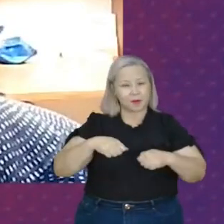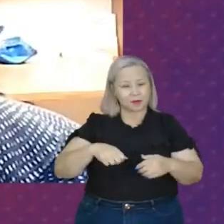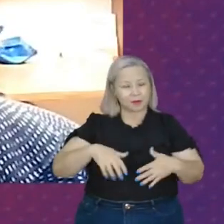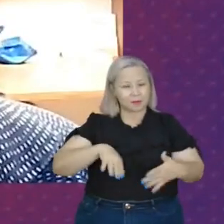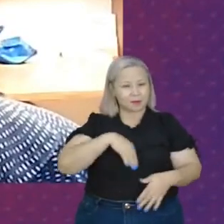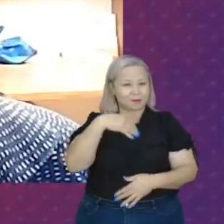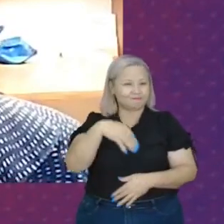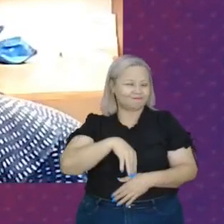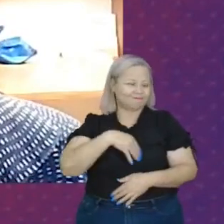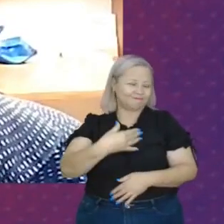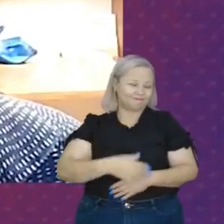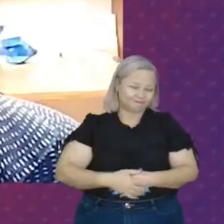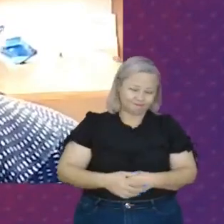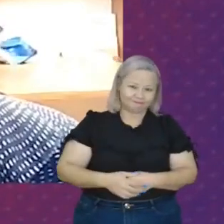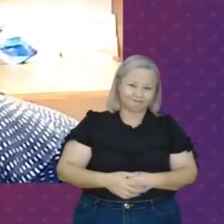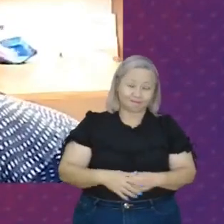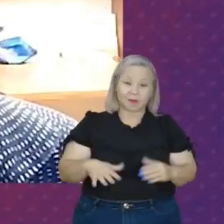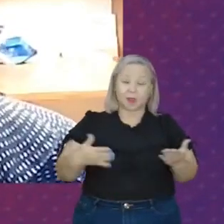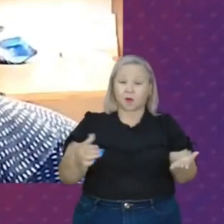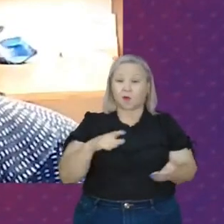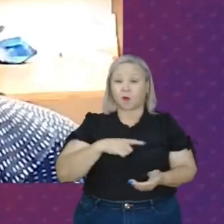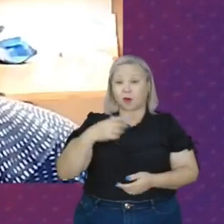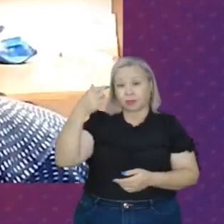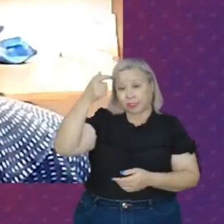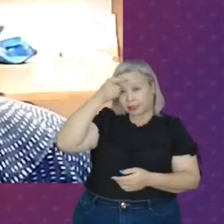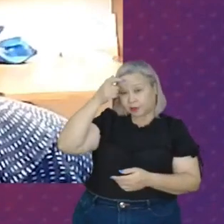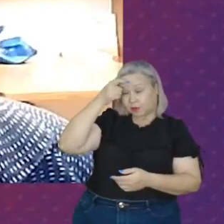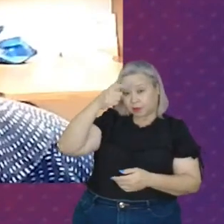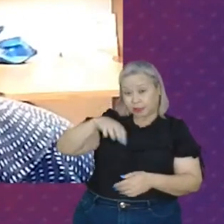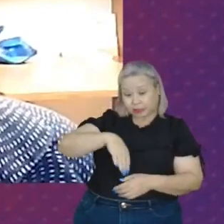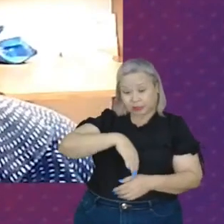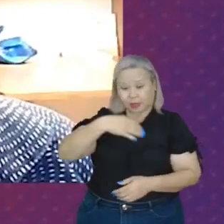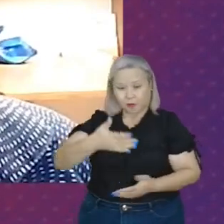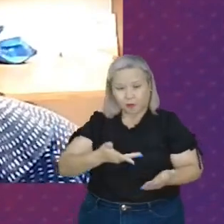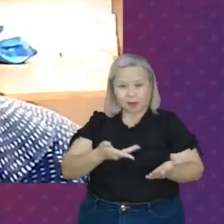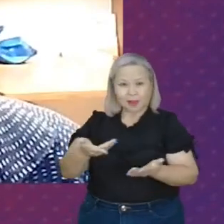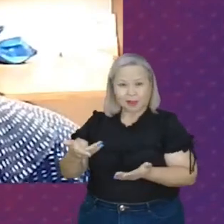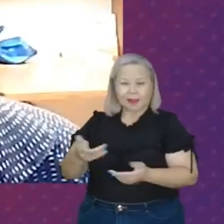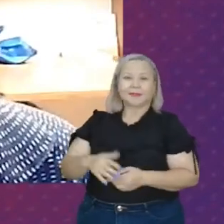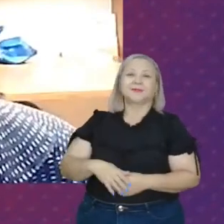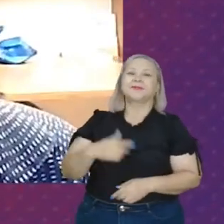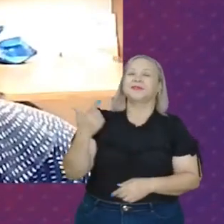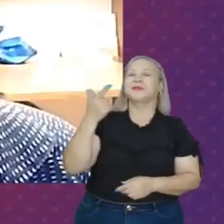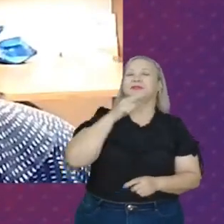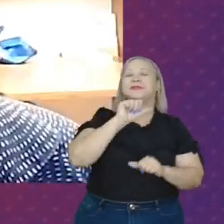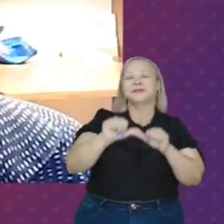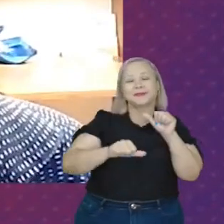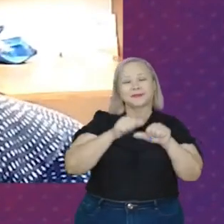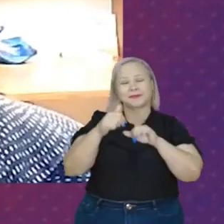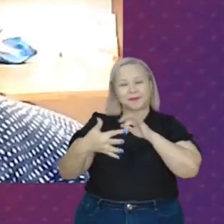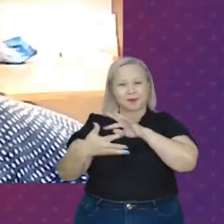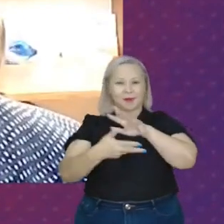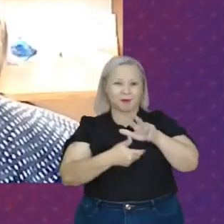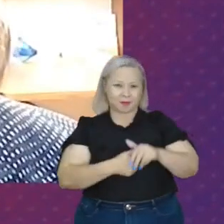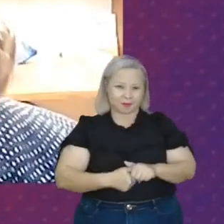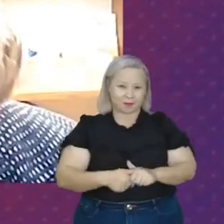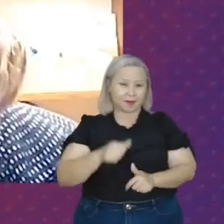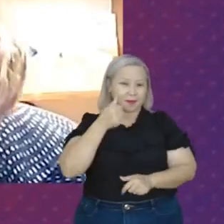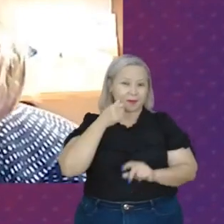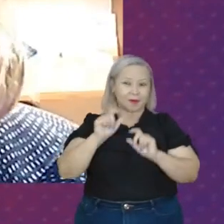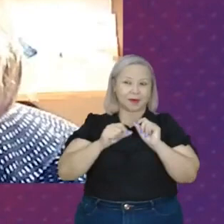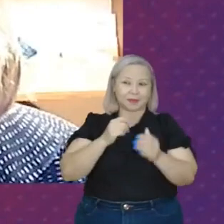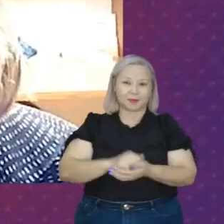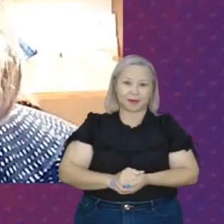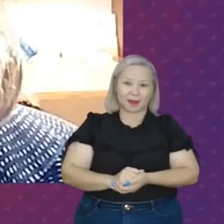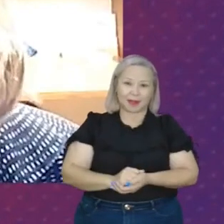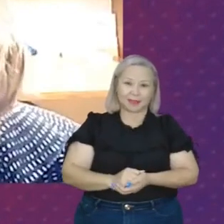muita coragem. E quando têm consciência da coragem que carregam, elas conseguem transformar o mundo. Foram as mulheres que arrancaram a